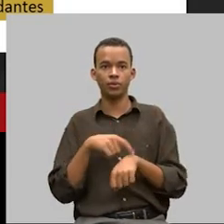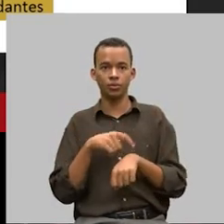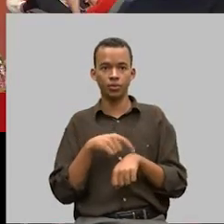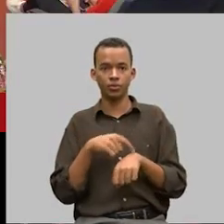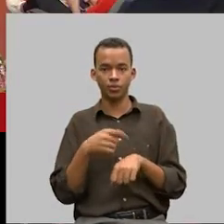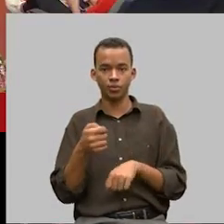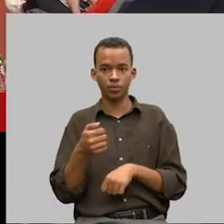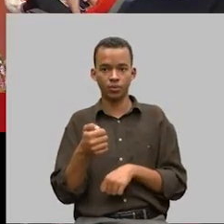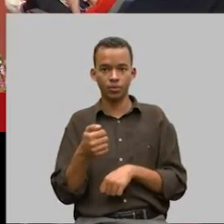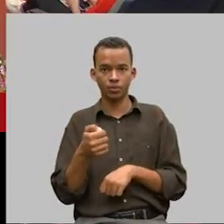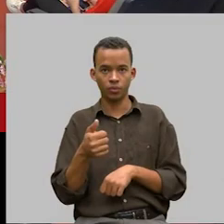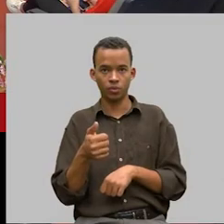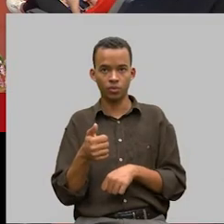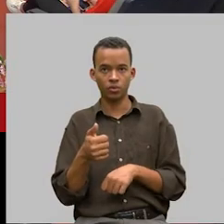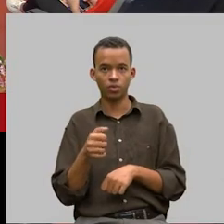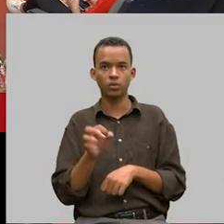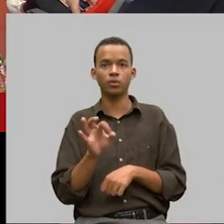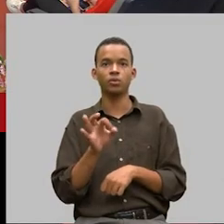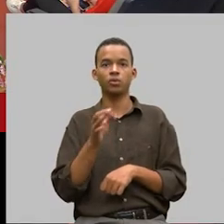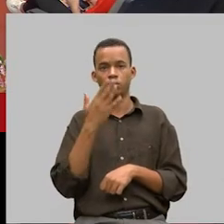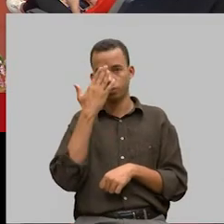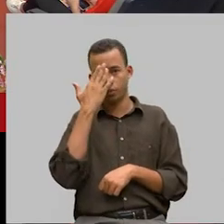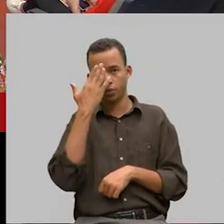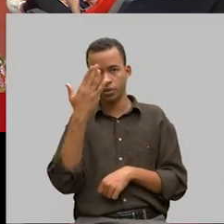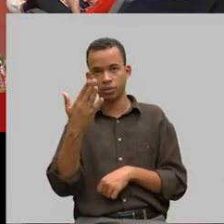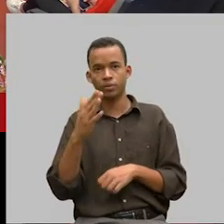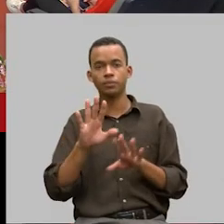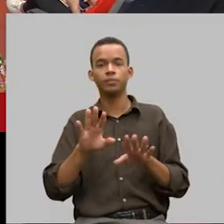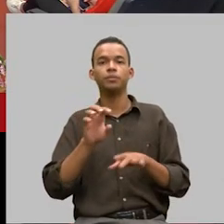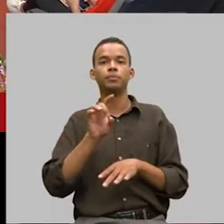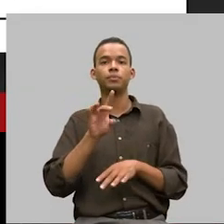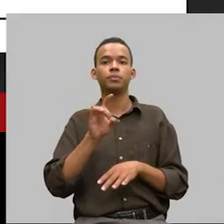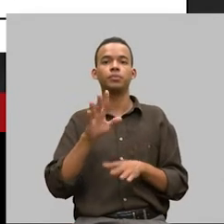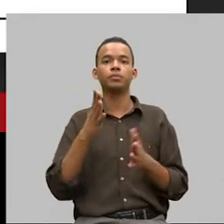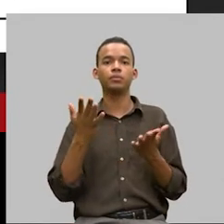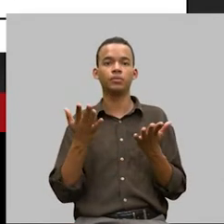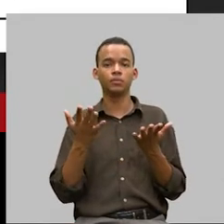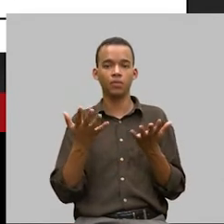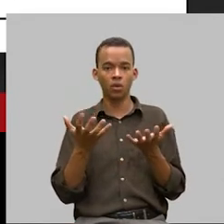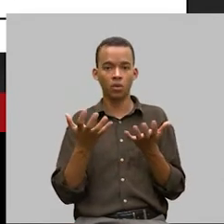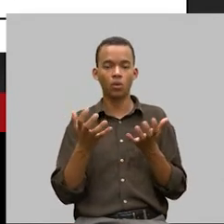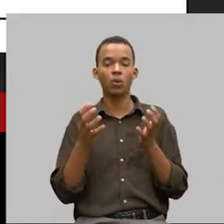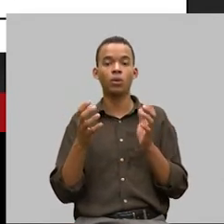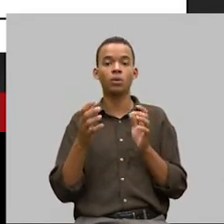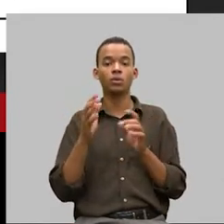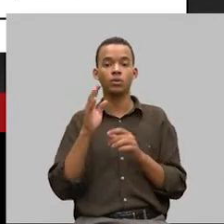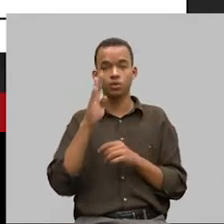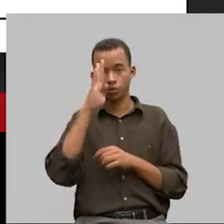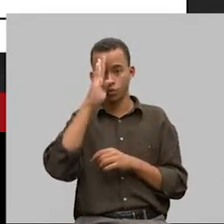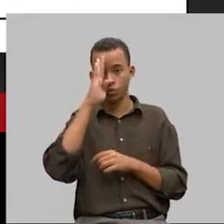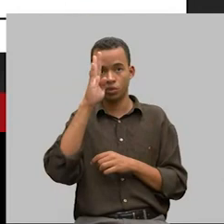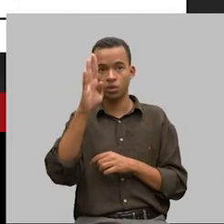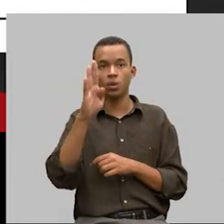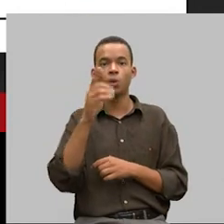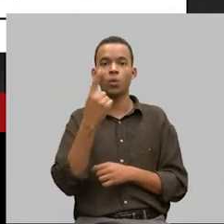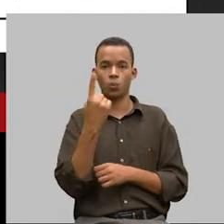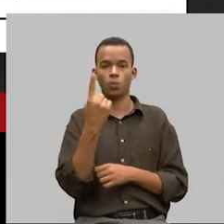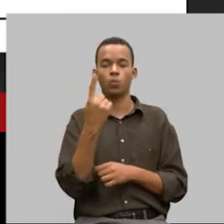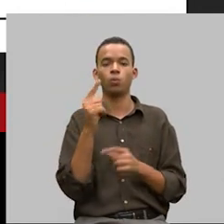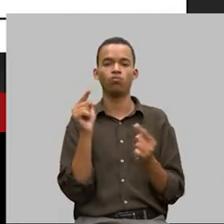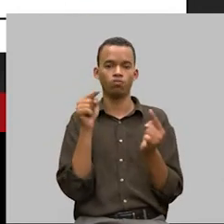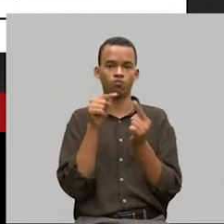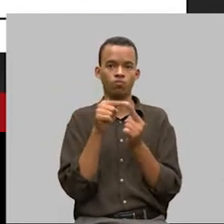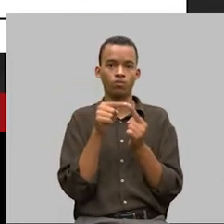acabando tá E daí o que que acontece eu só quero colocar um caso específico então em relação às ao